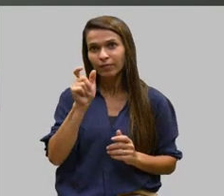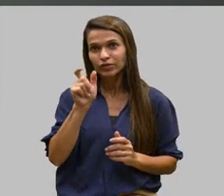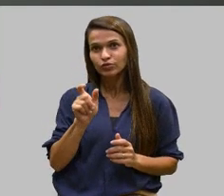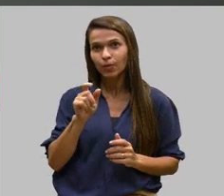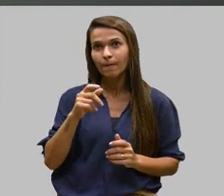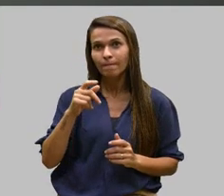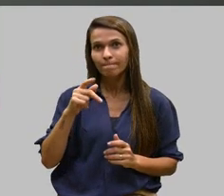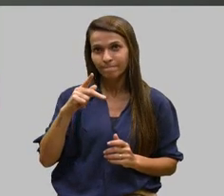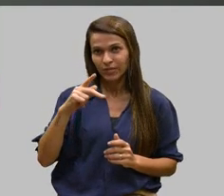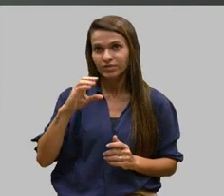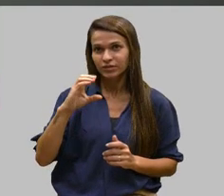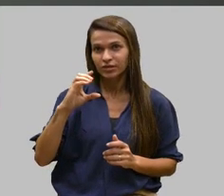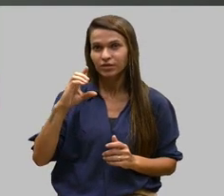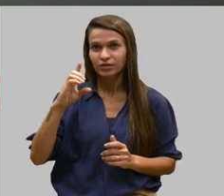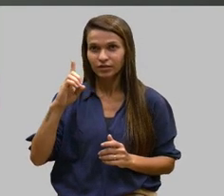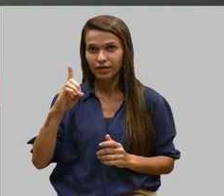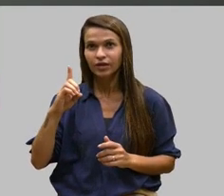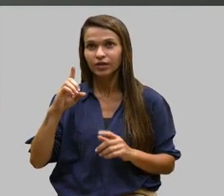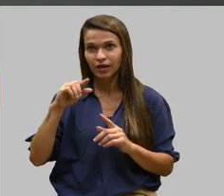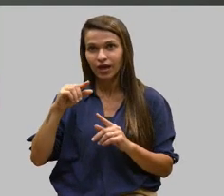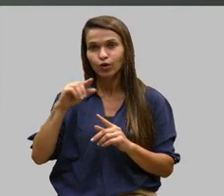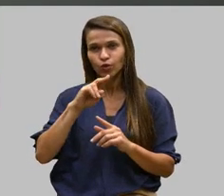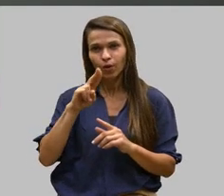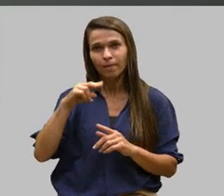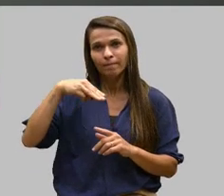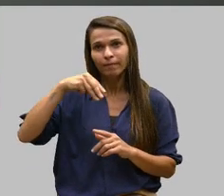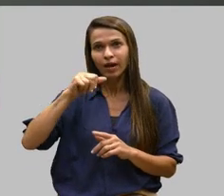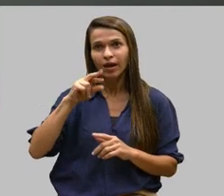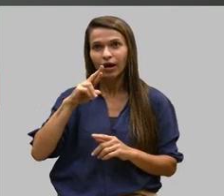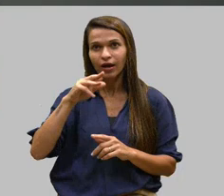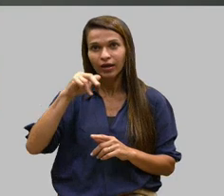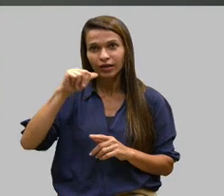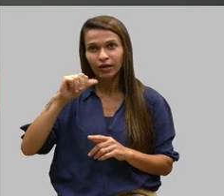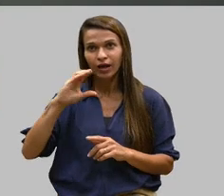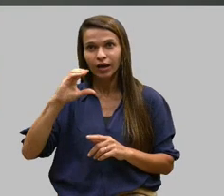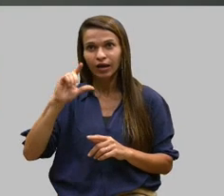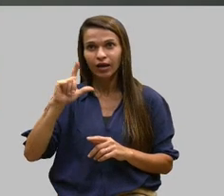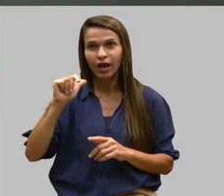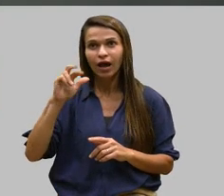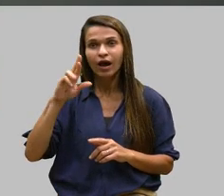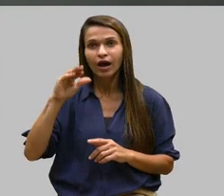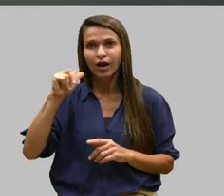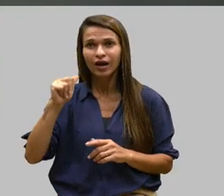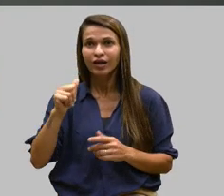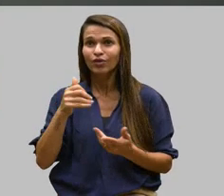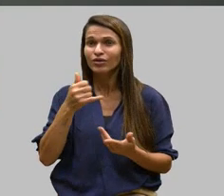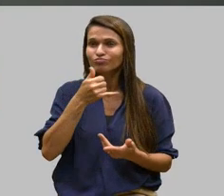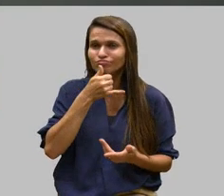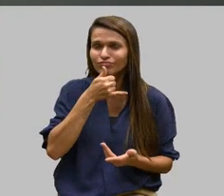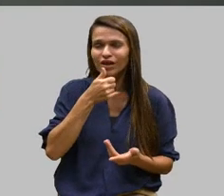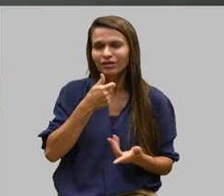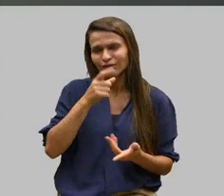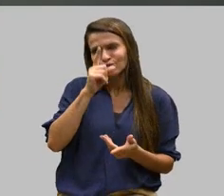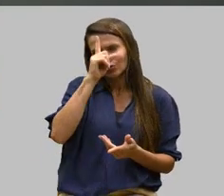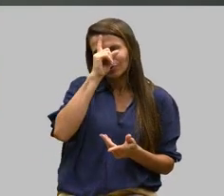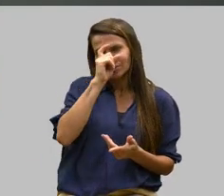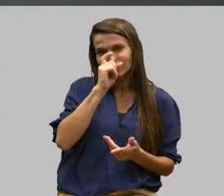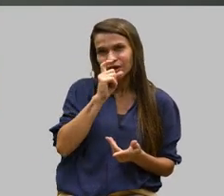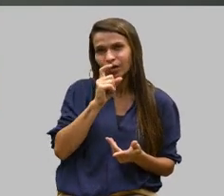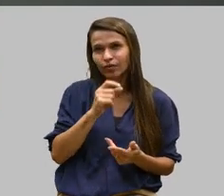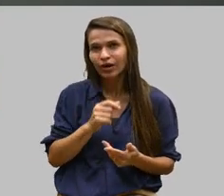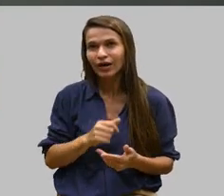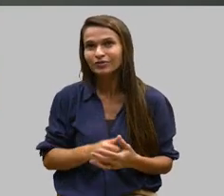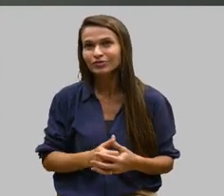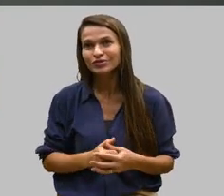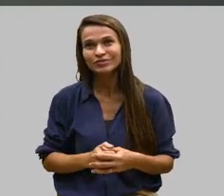que tem 39 anos infelizmente ela está hospitalizada hoje com a pneumonia muito forte ouvindo depois que os médicos falaram que eu podia